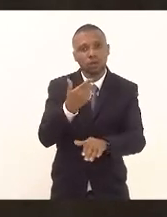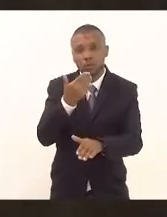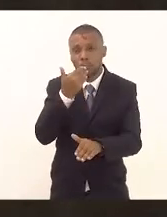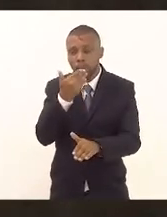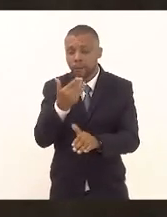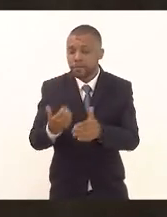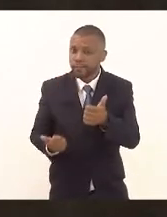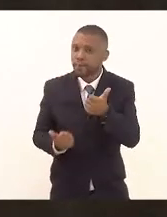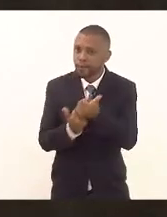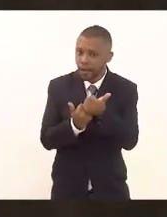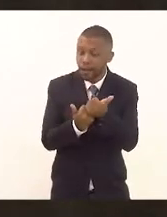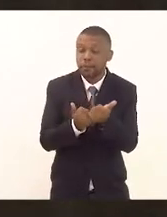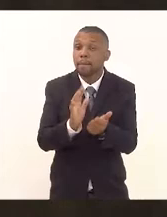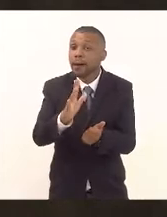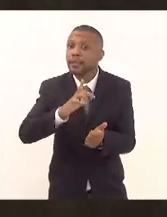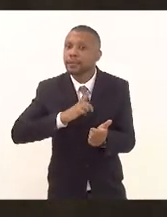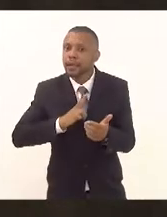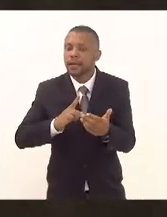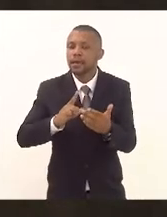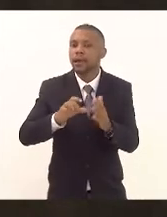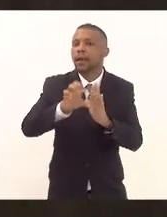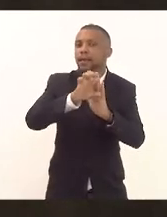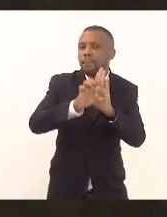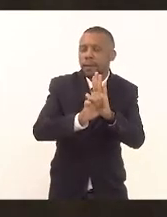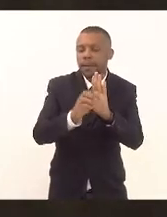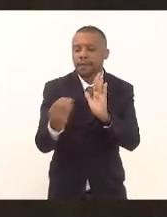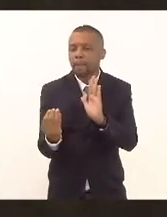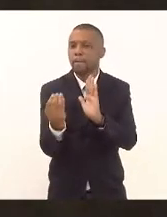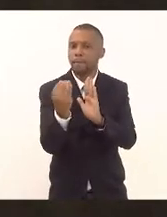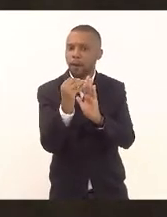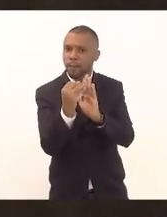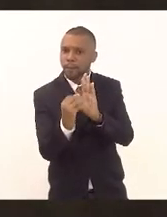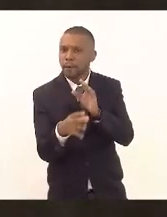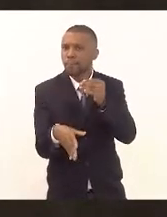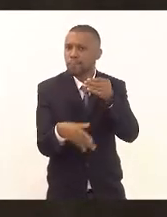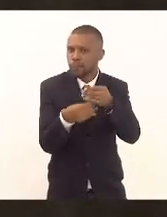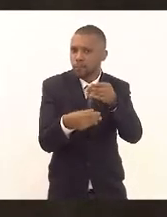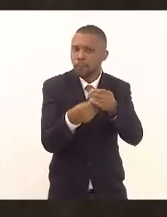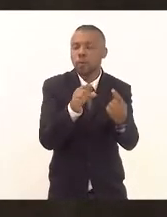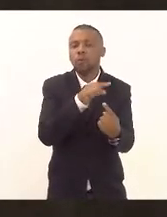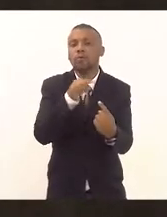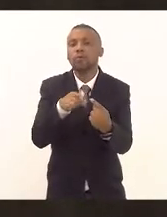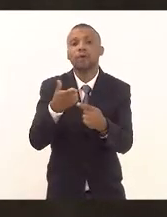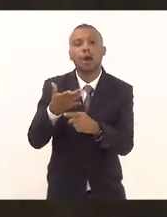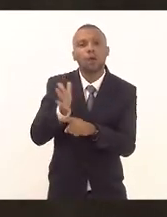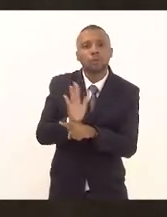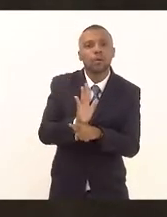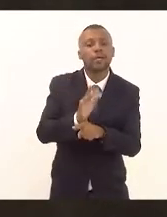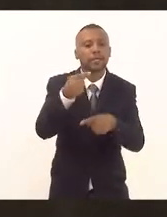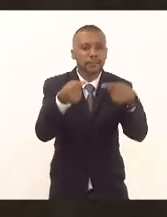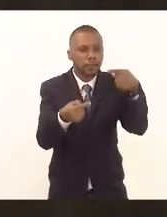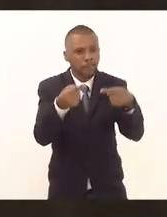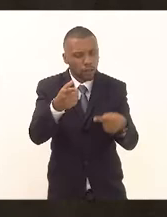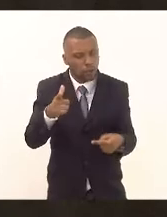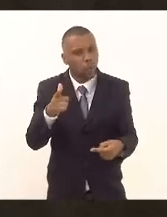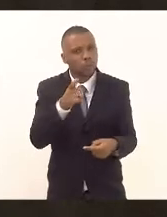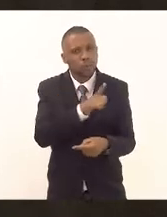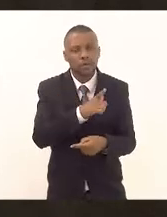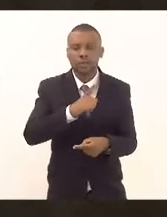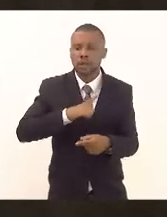projeto, com emendas, e se prontificando a contribuir para que esse debate ocorra aqui nessa Casa